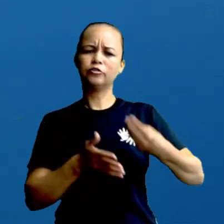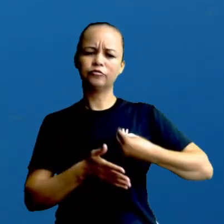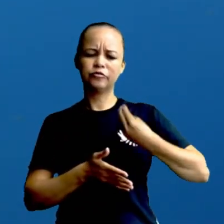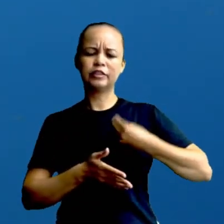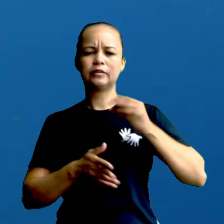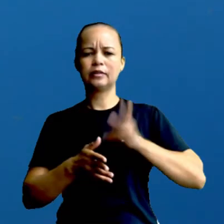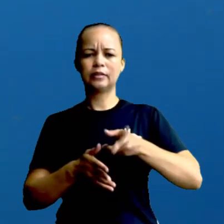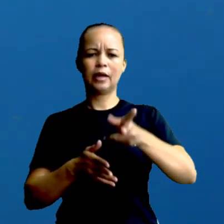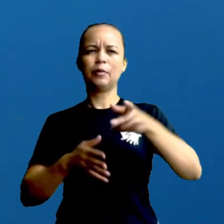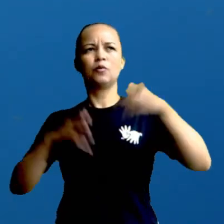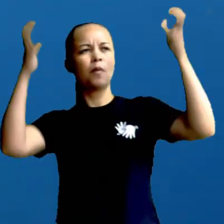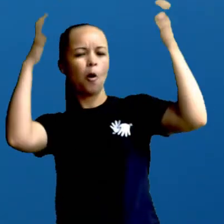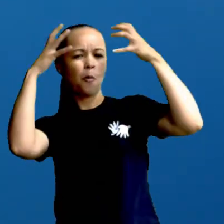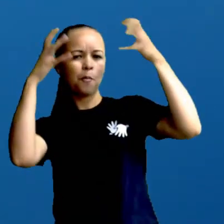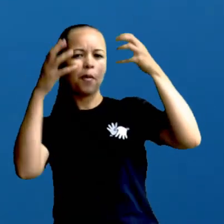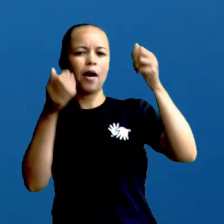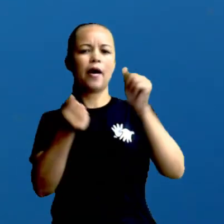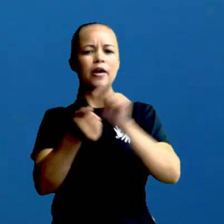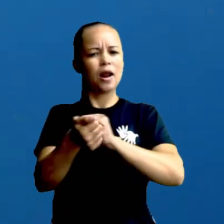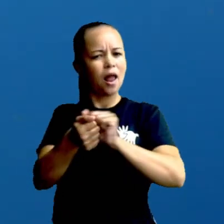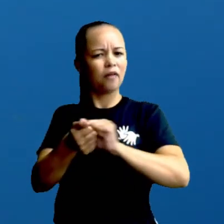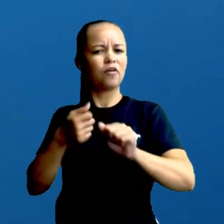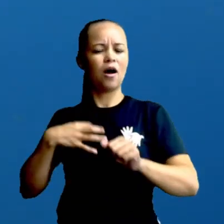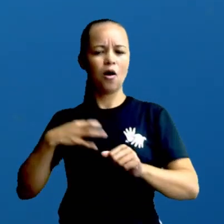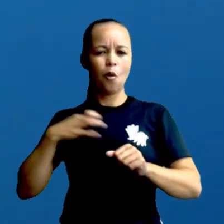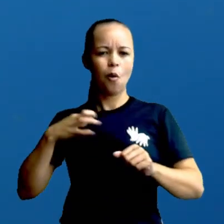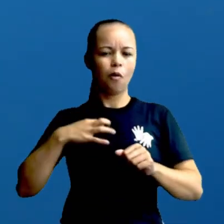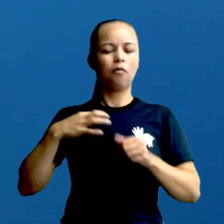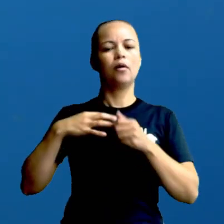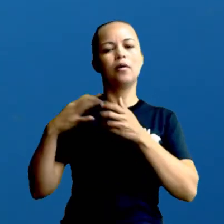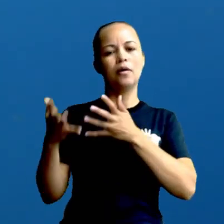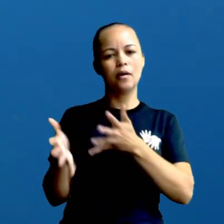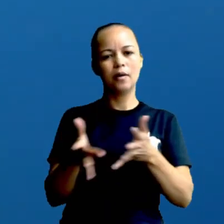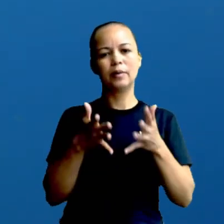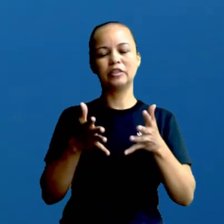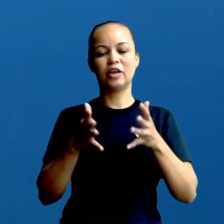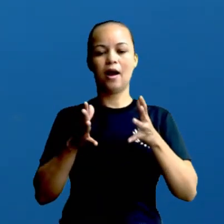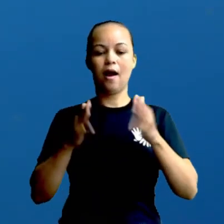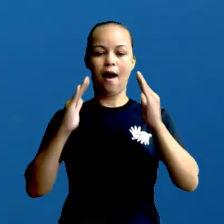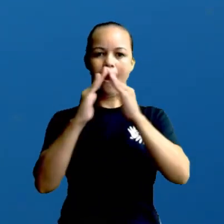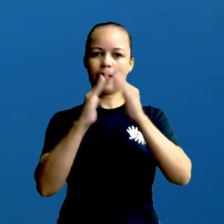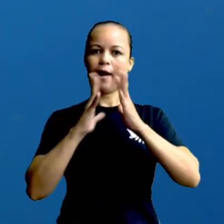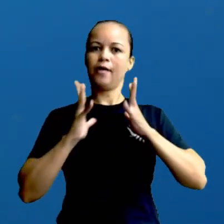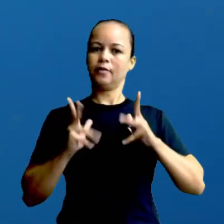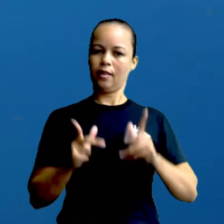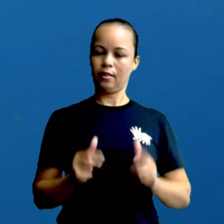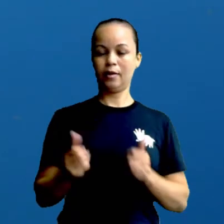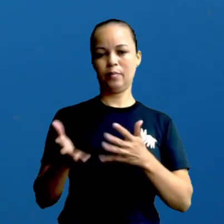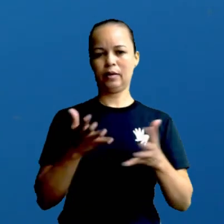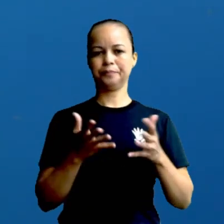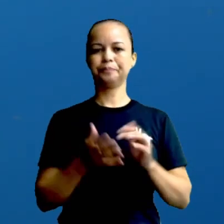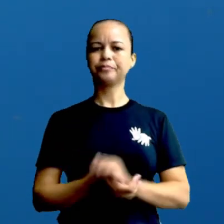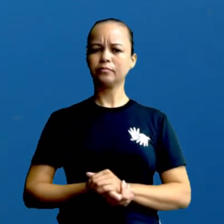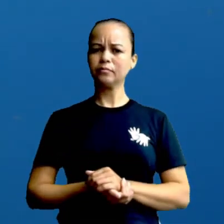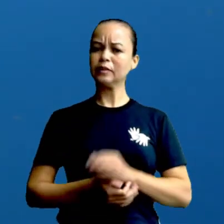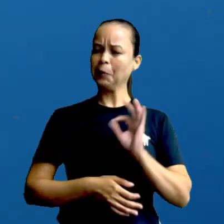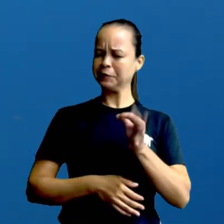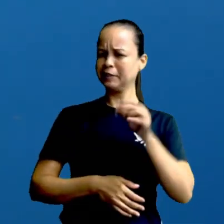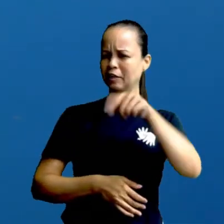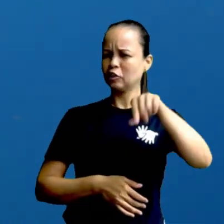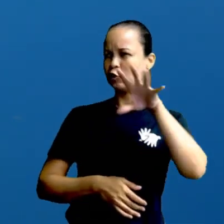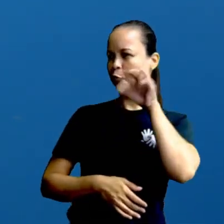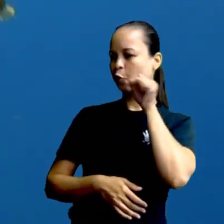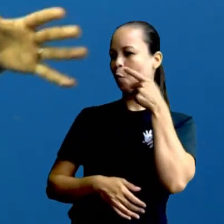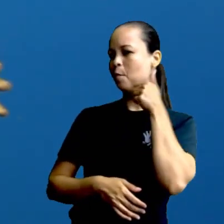tomar um banho, para lavar as nossas roupas, para deixar nossa casa limpa. Tenho certeza que você já escutou a sua mãe desesperada em casa, dizendo: